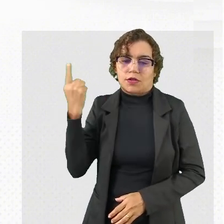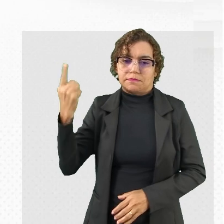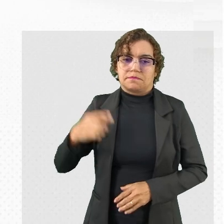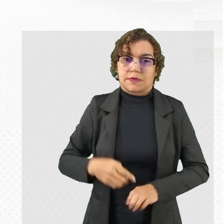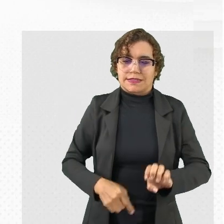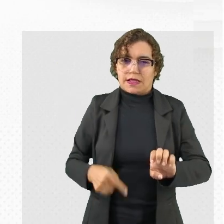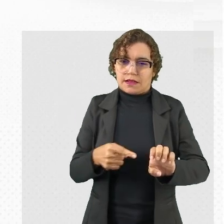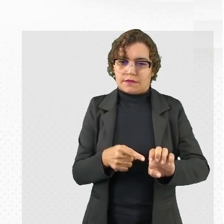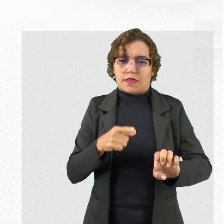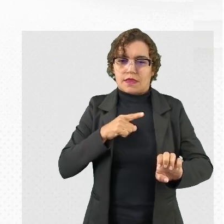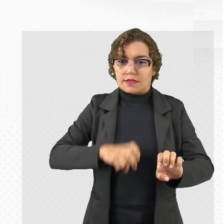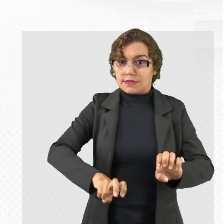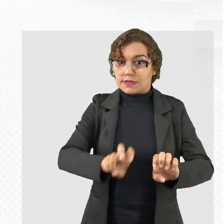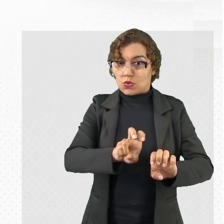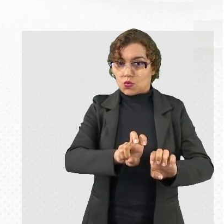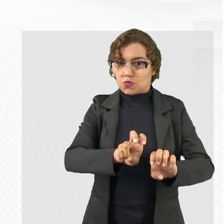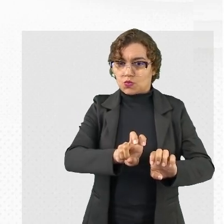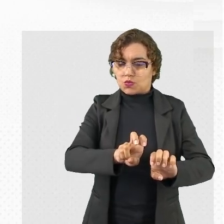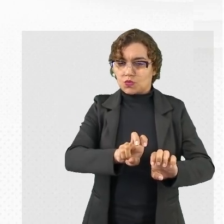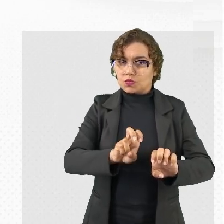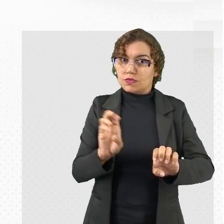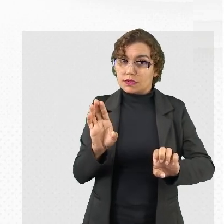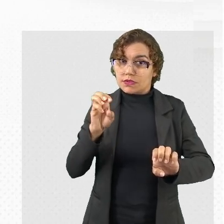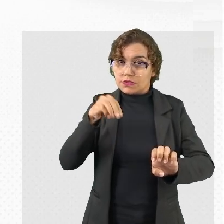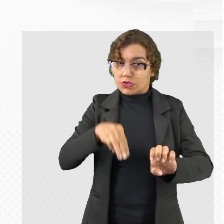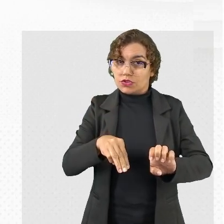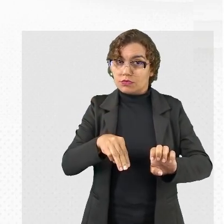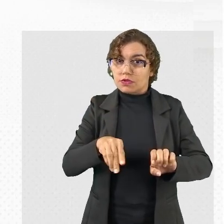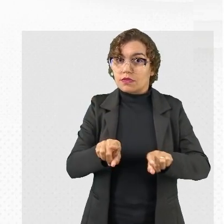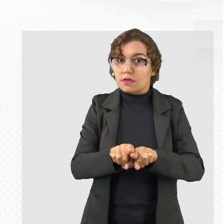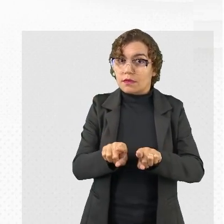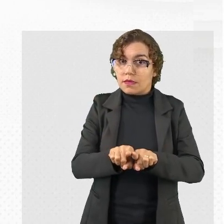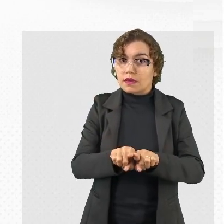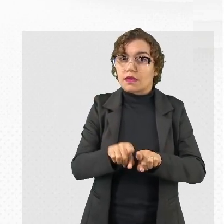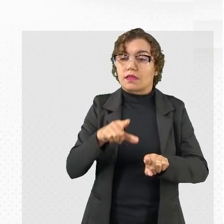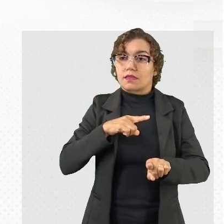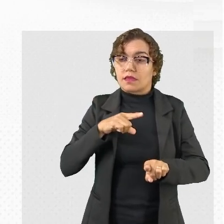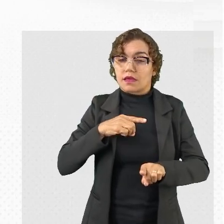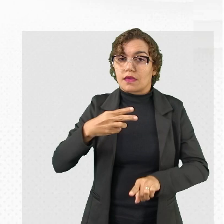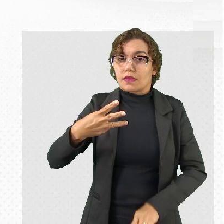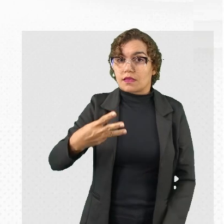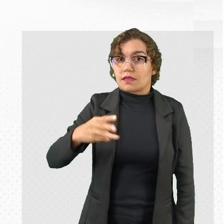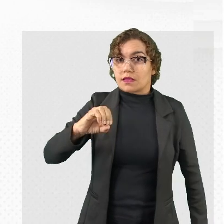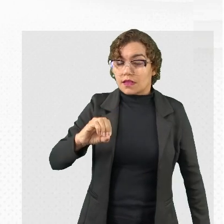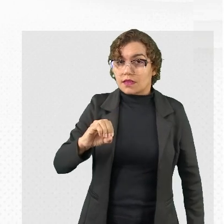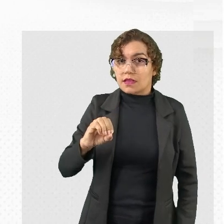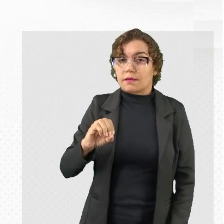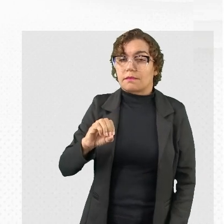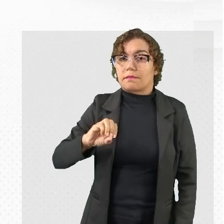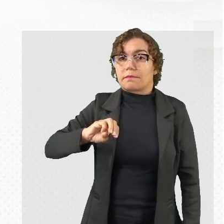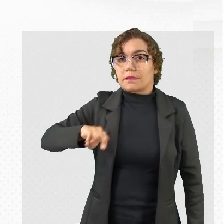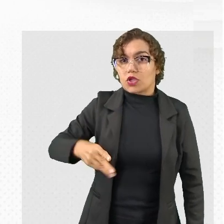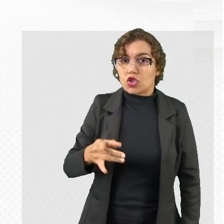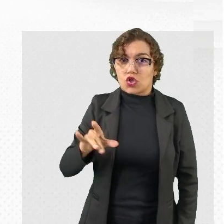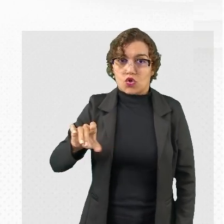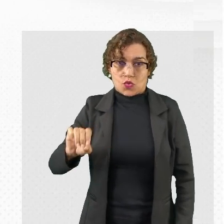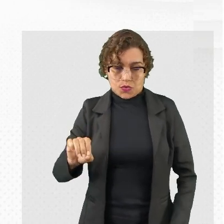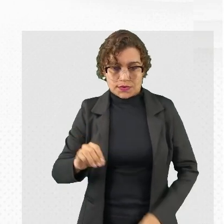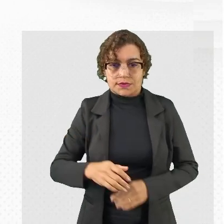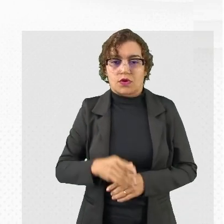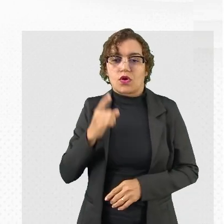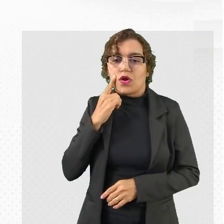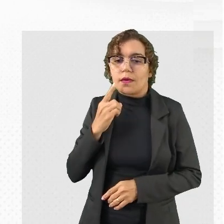Vamos colocar aqui os 5 centímetros. E aqui vamos colocar nossos 30 milhões.